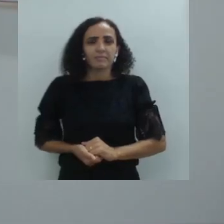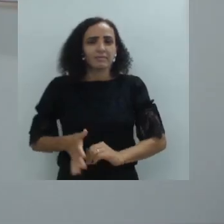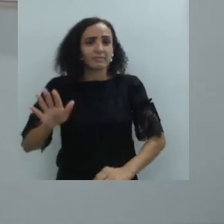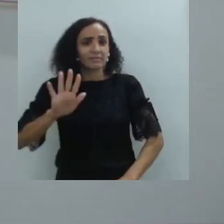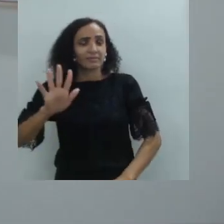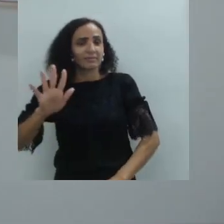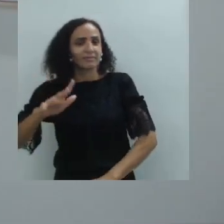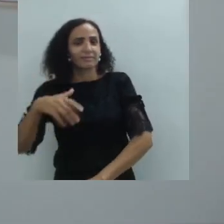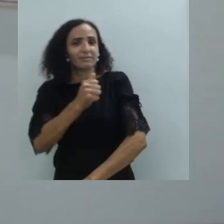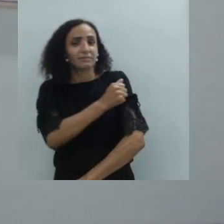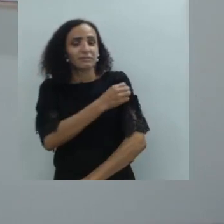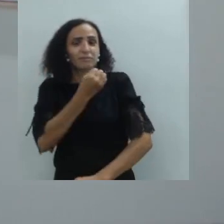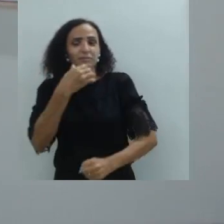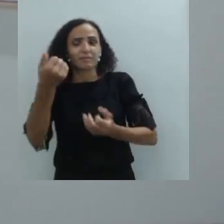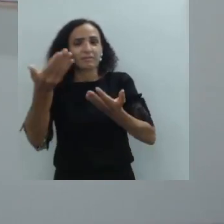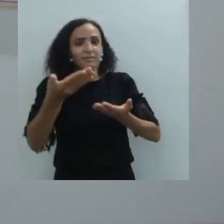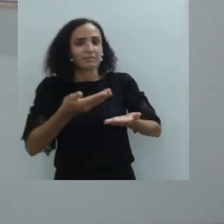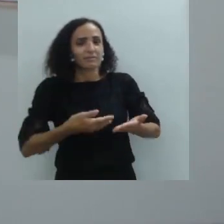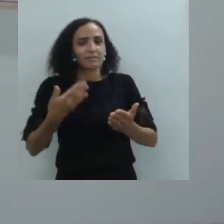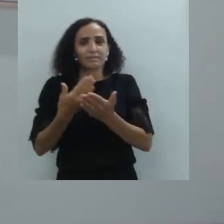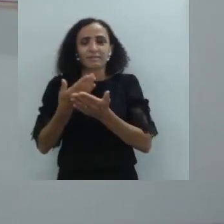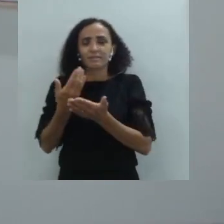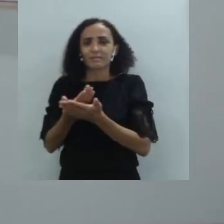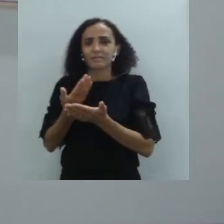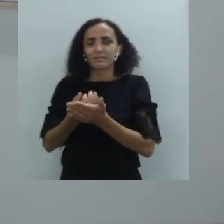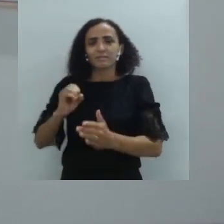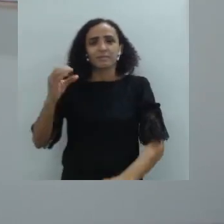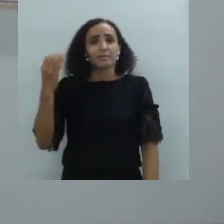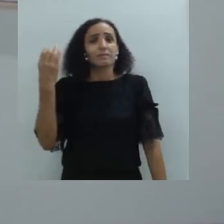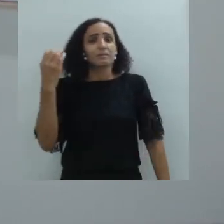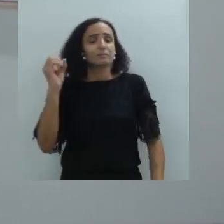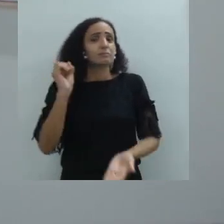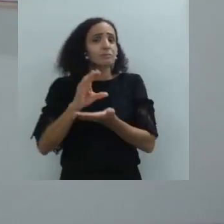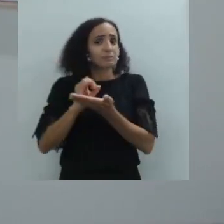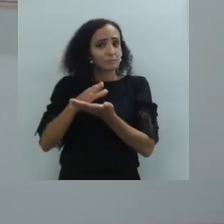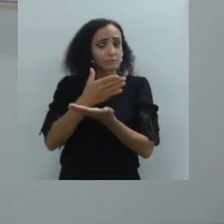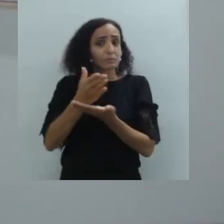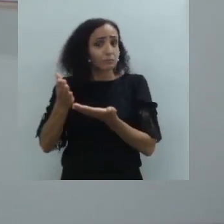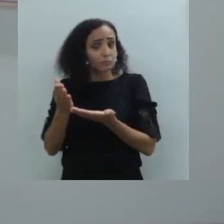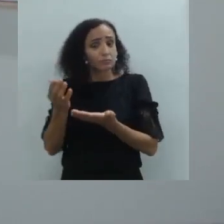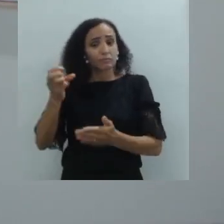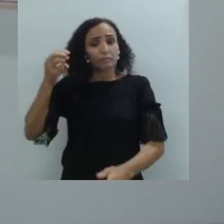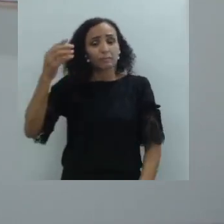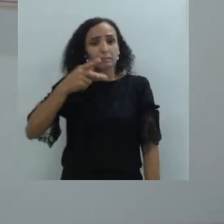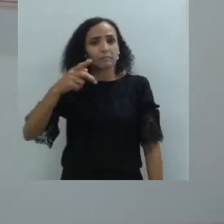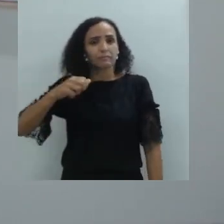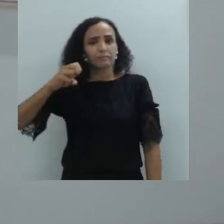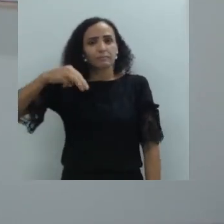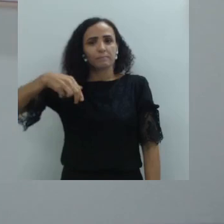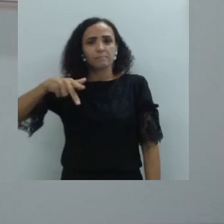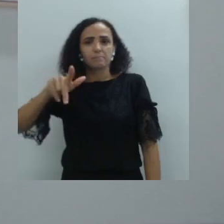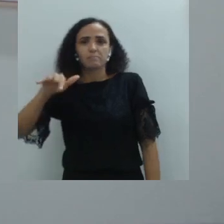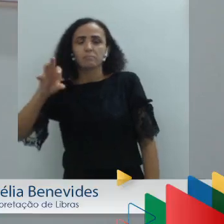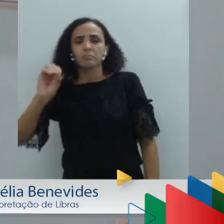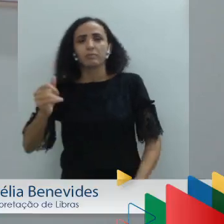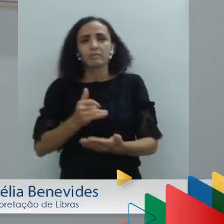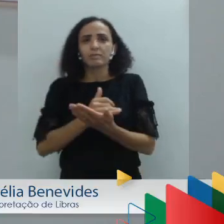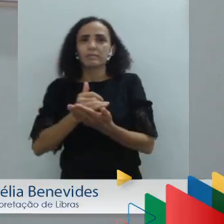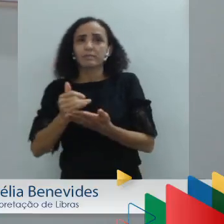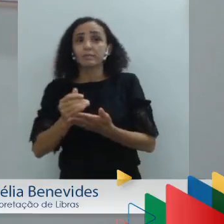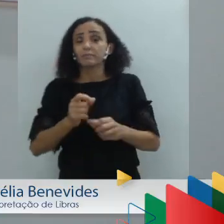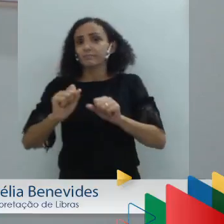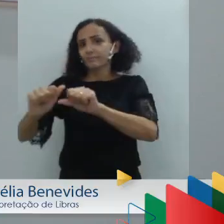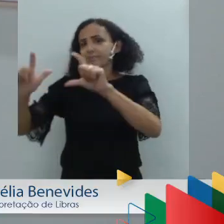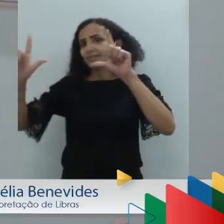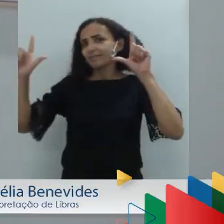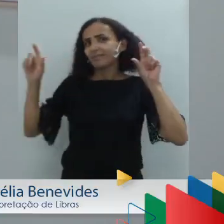Olá, estudantes! Sejam bem-vindos à nossa aula de ciências. Meu nome é Mauro Ferreira e vamos iniciar a nossa aula como há na